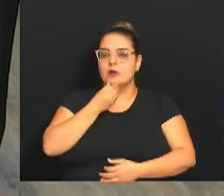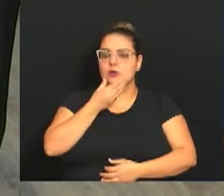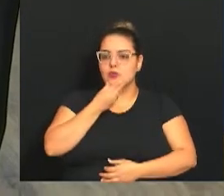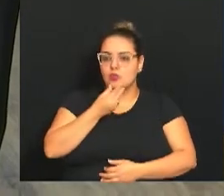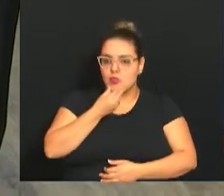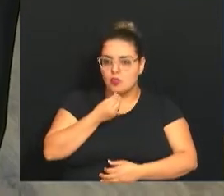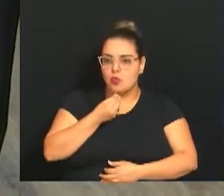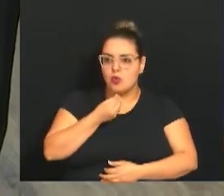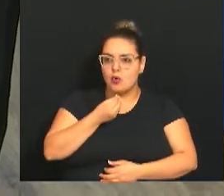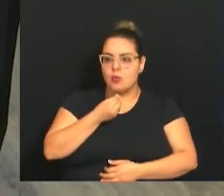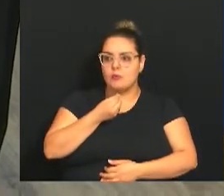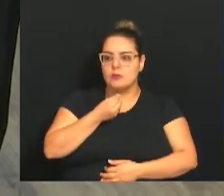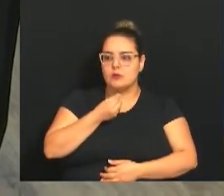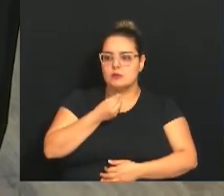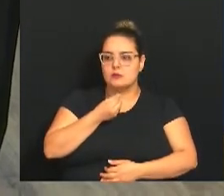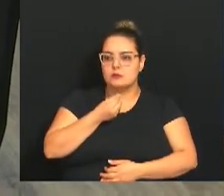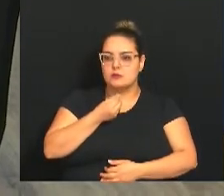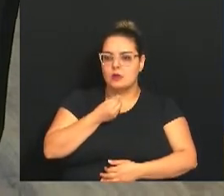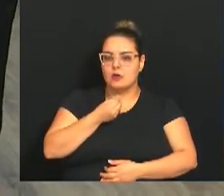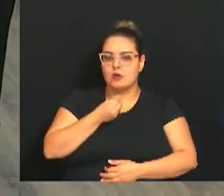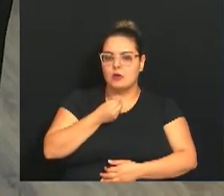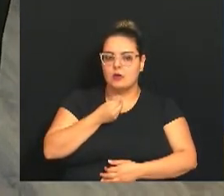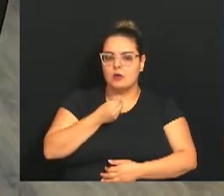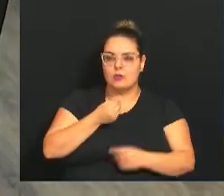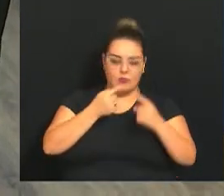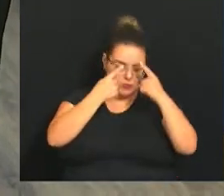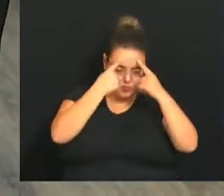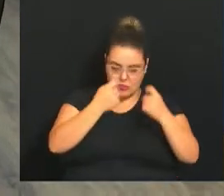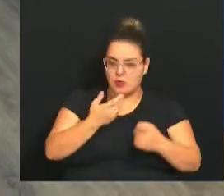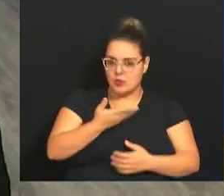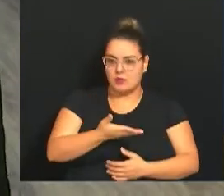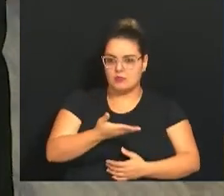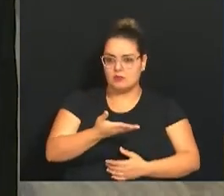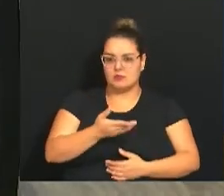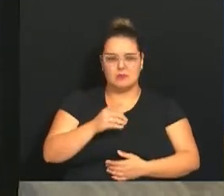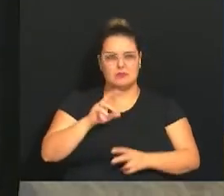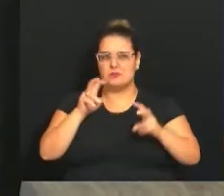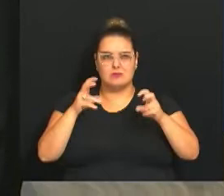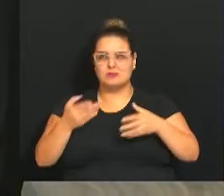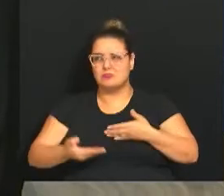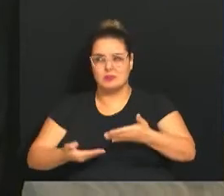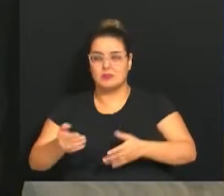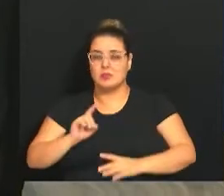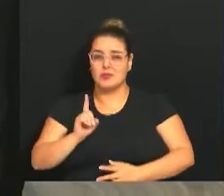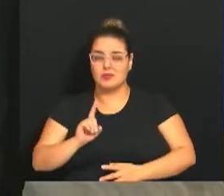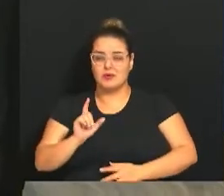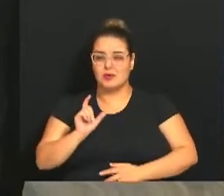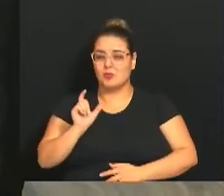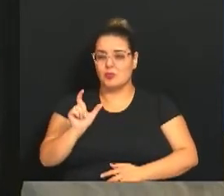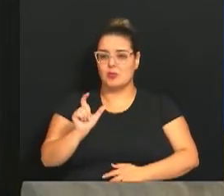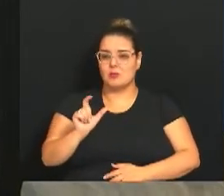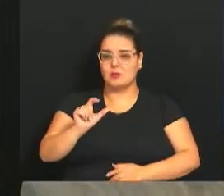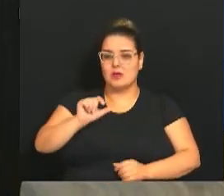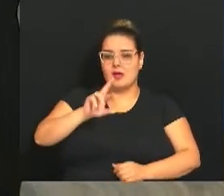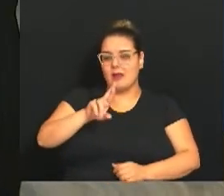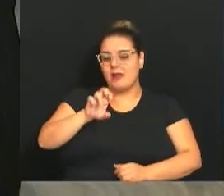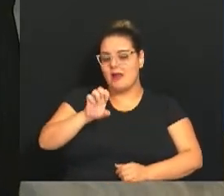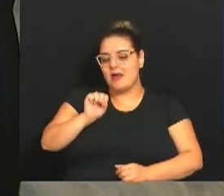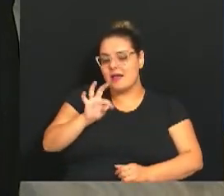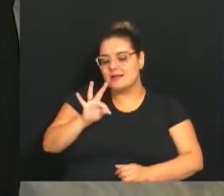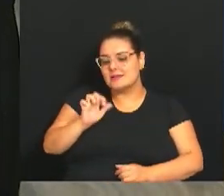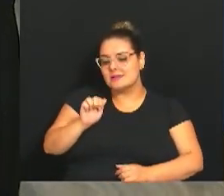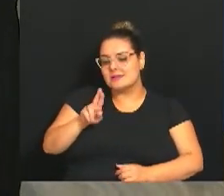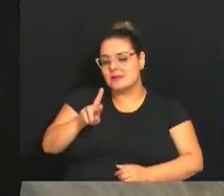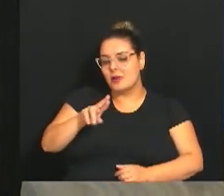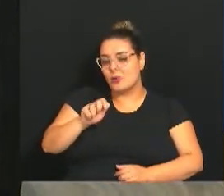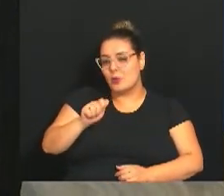não diria tratamento, não seria esse o nome, mas uma espécie de restauração, para que ele pudesse repensar os seus próprios